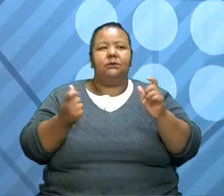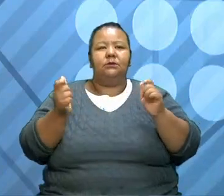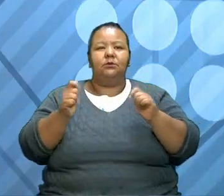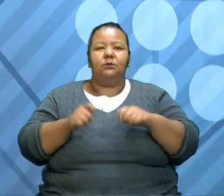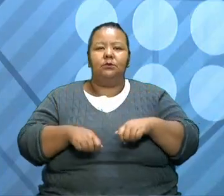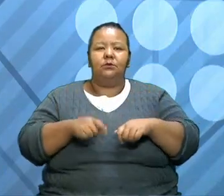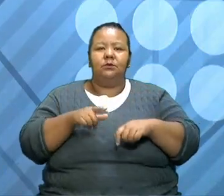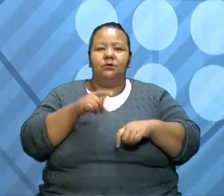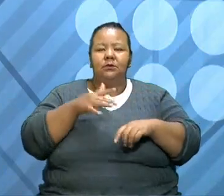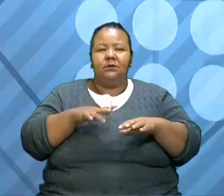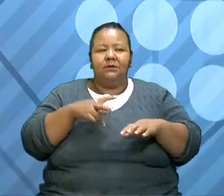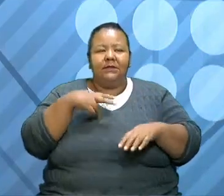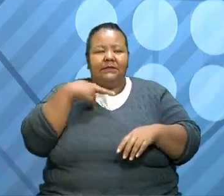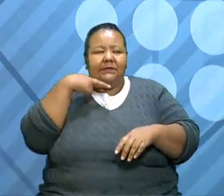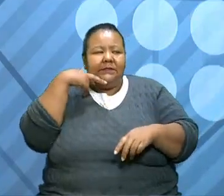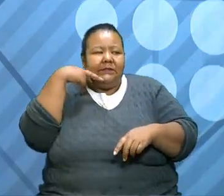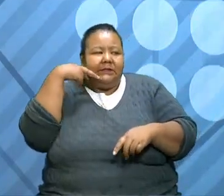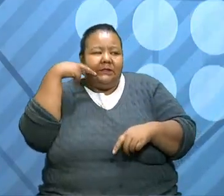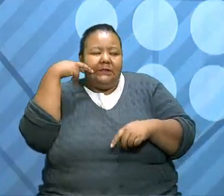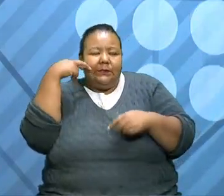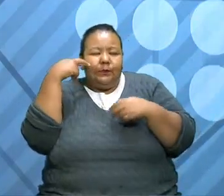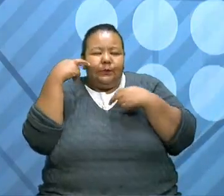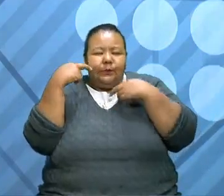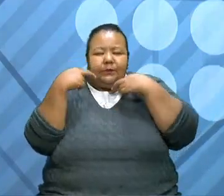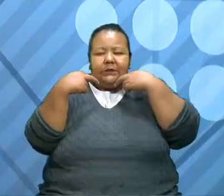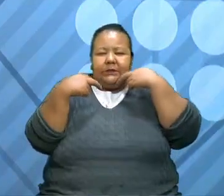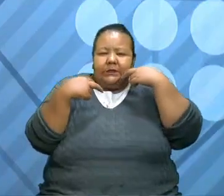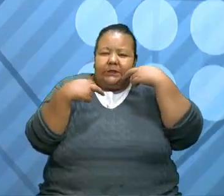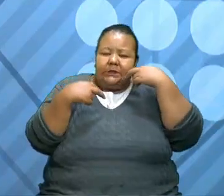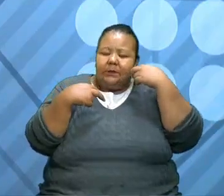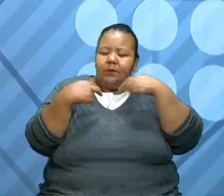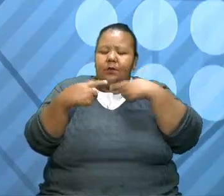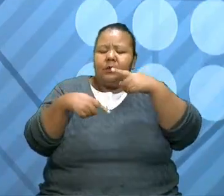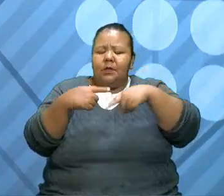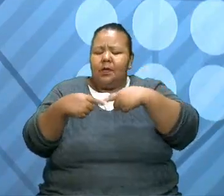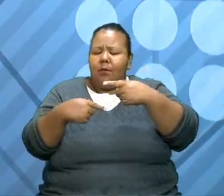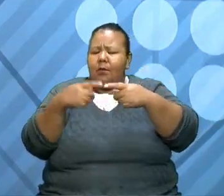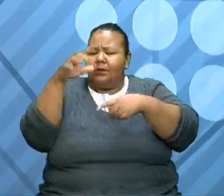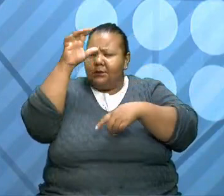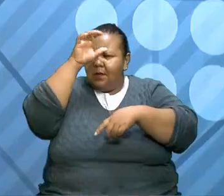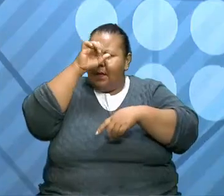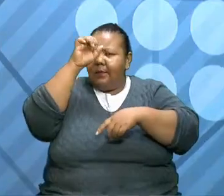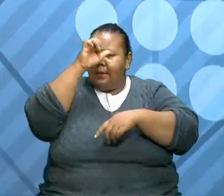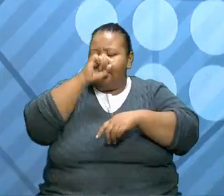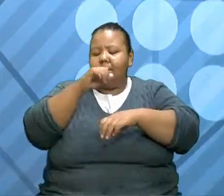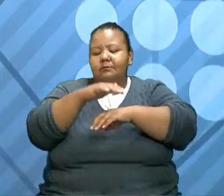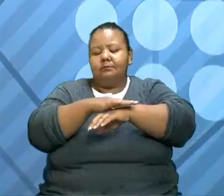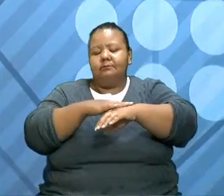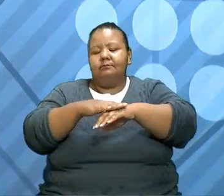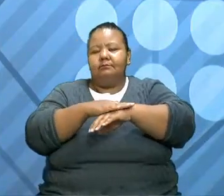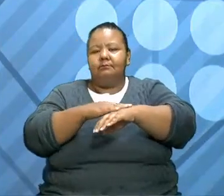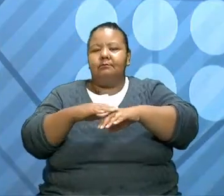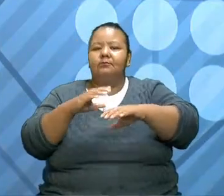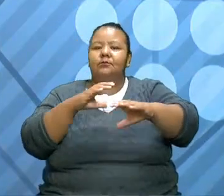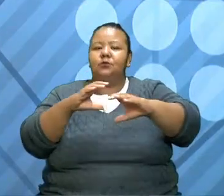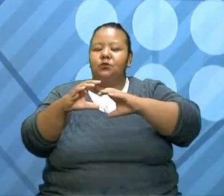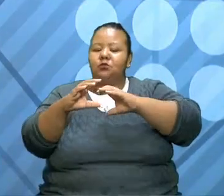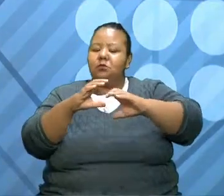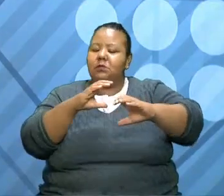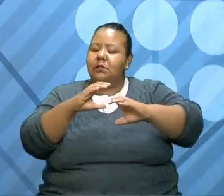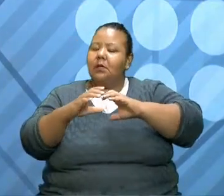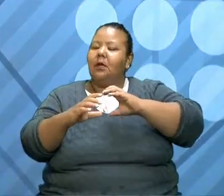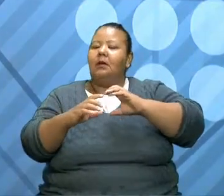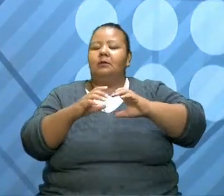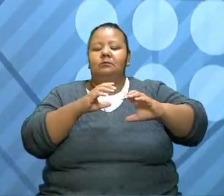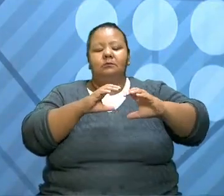no primeiro momento, ser acanhado, ser tímido, e depois chegar e conversar, eu conseguir me comunicar precisamente,